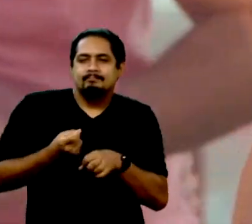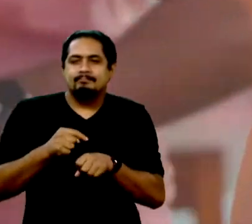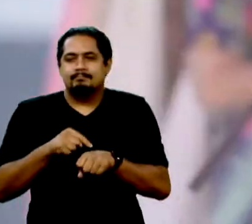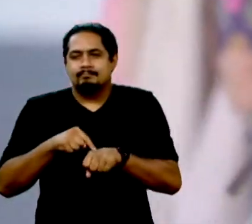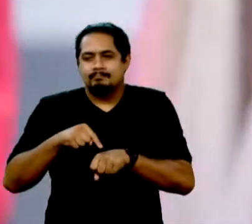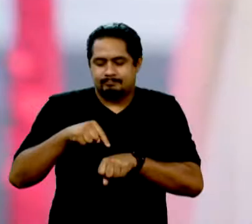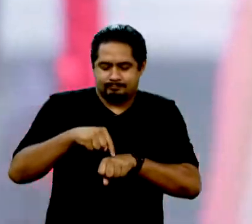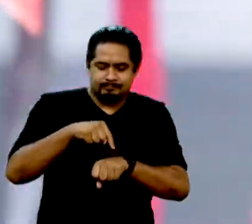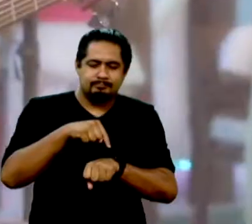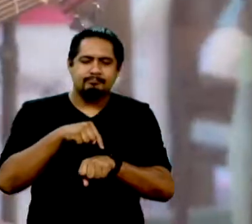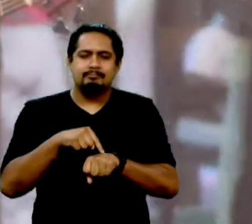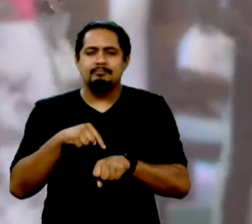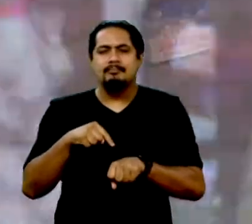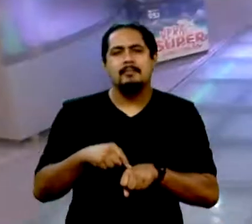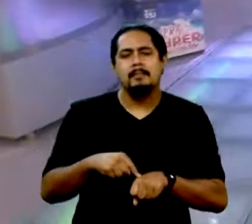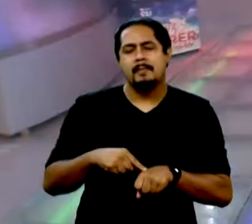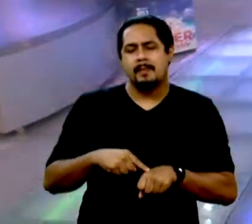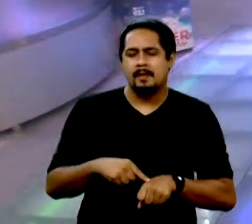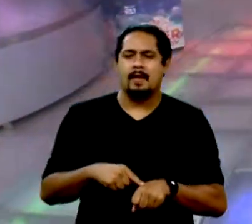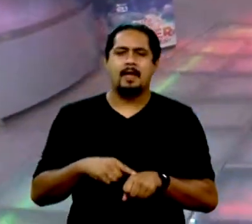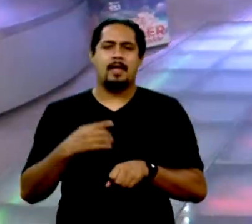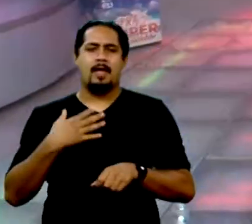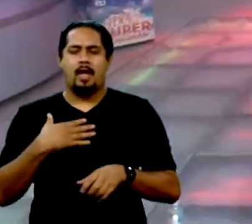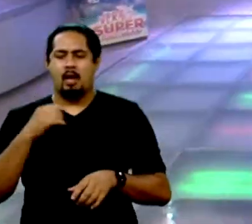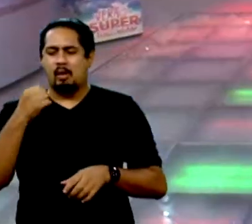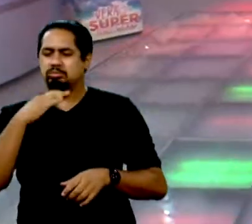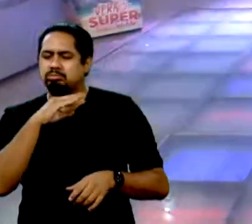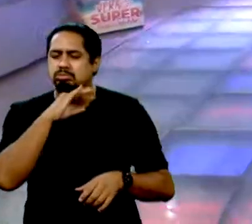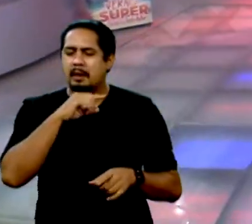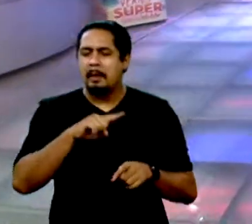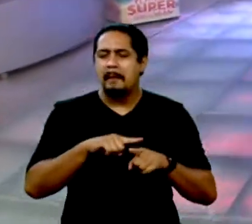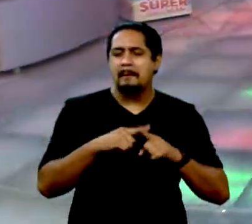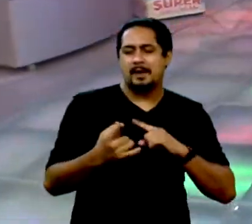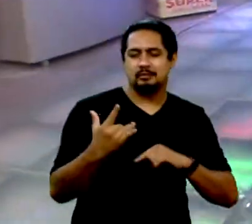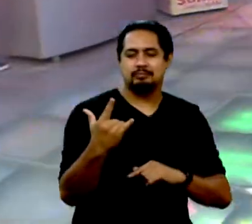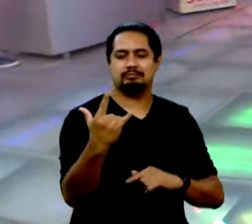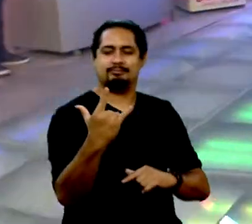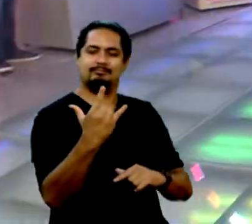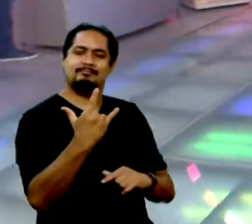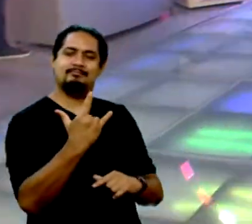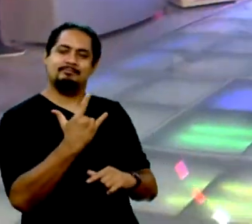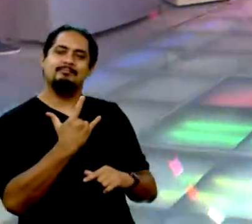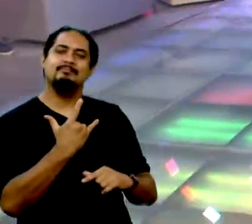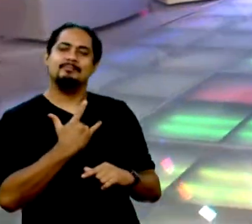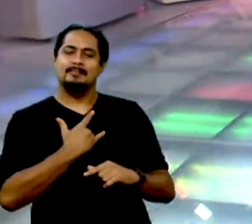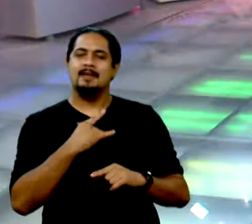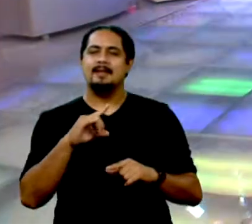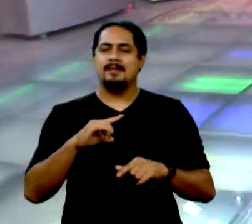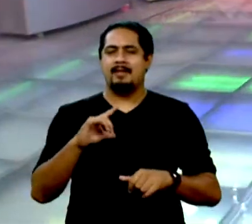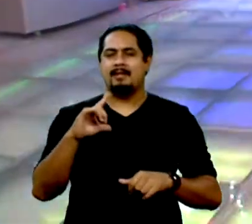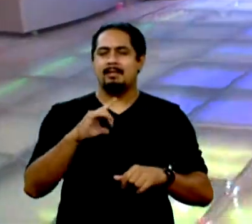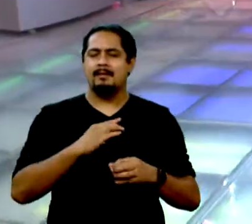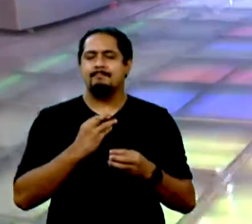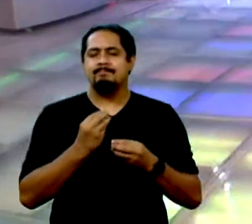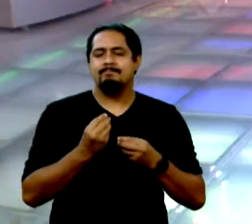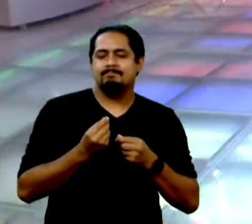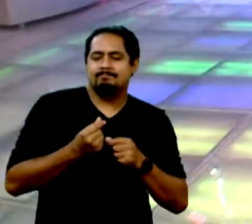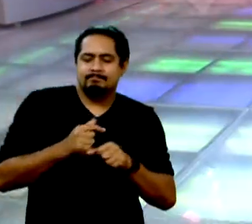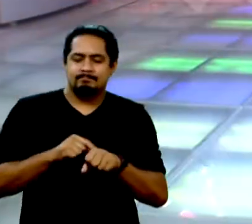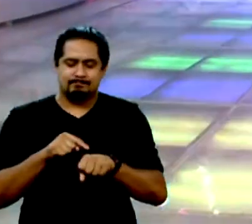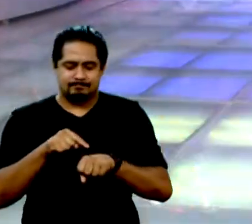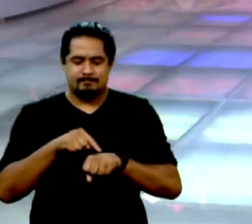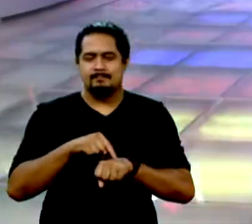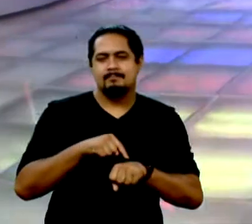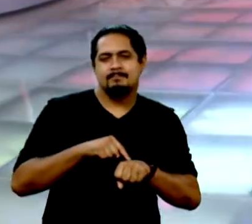de moranguinho. Sei que eu não presto, mas ser louca por mim. Tem sabor de moranguinho, tem sabor